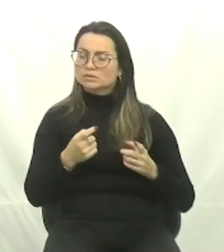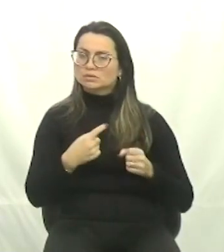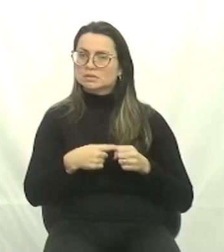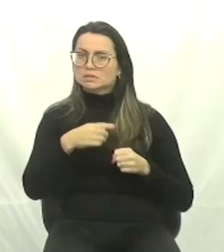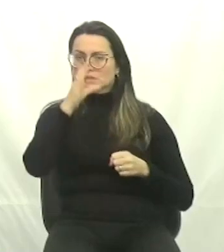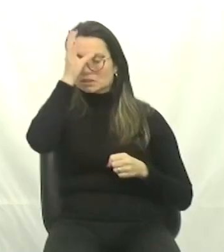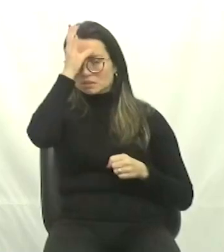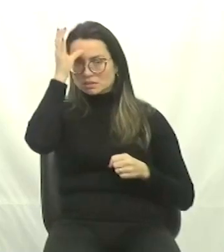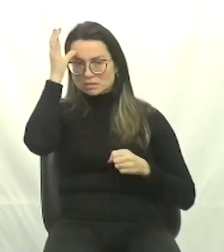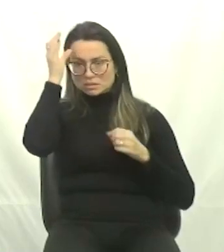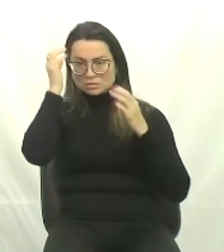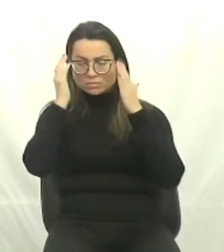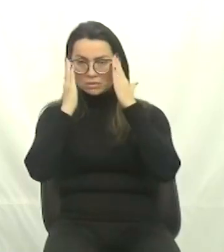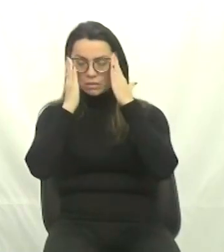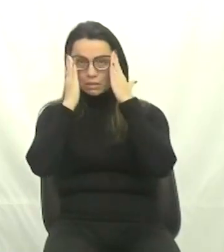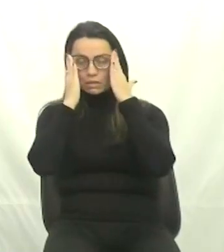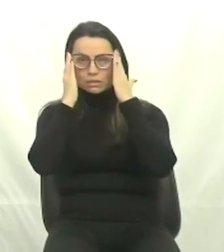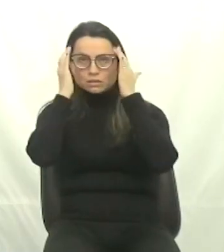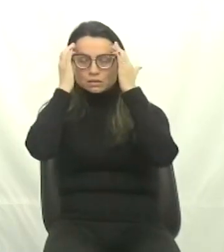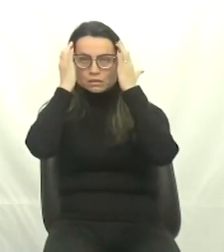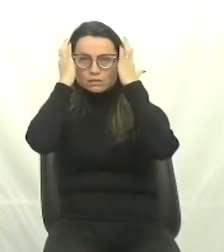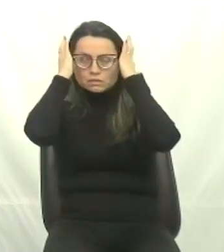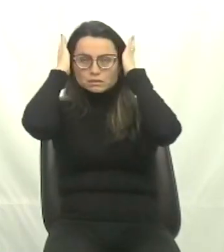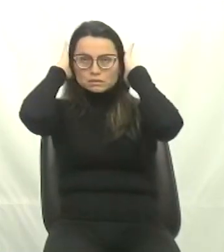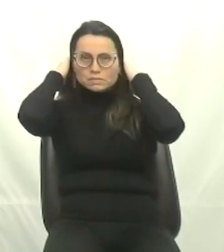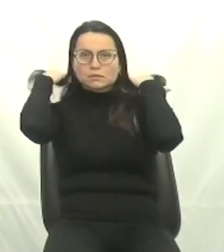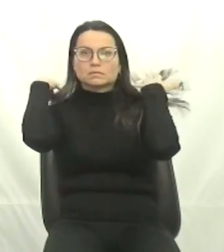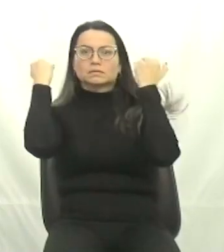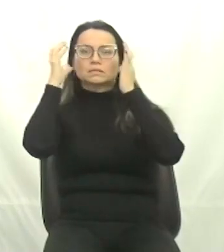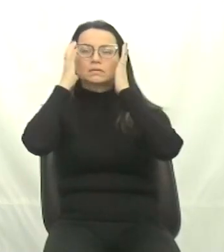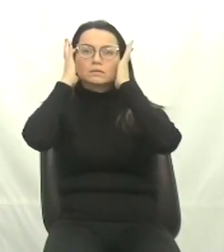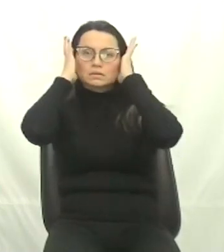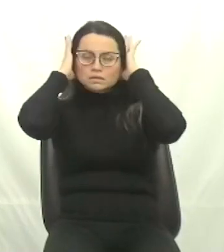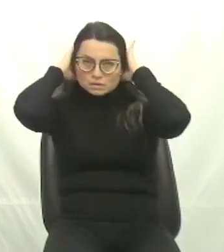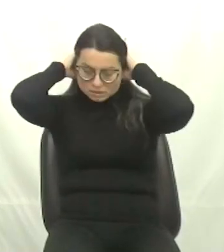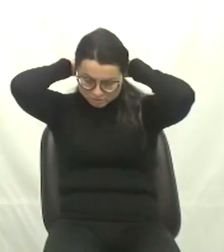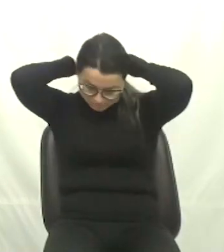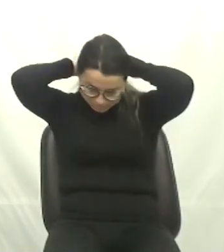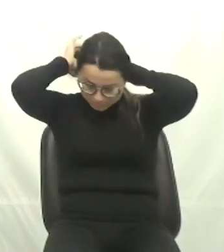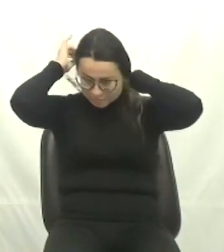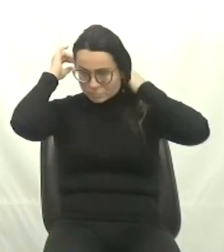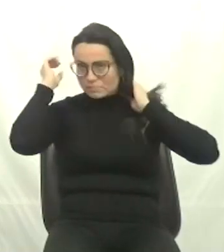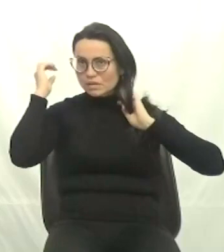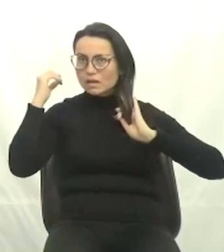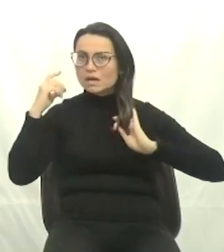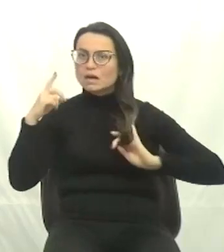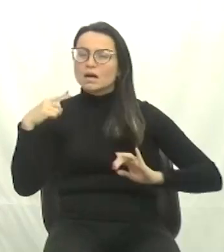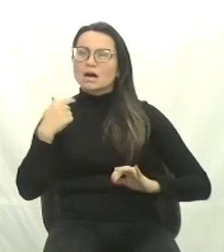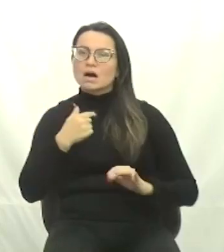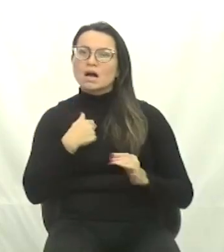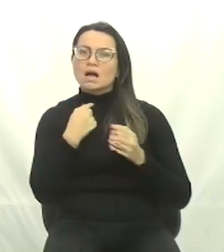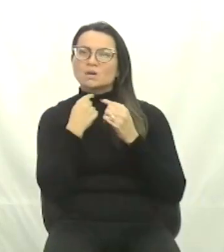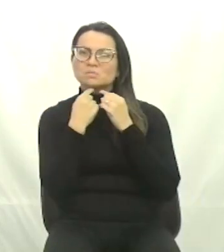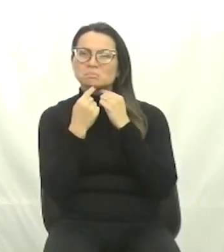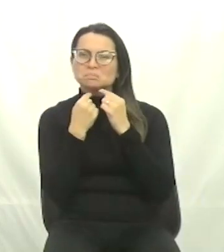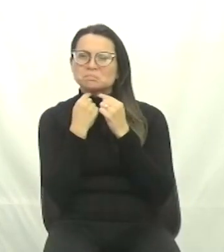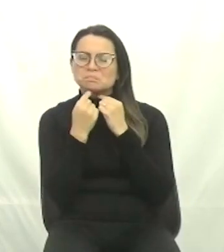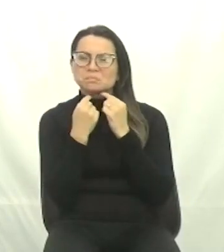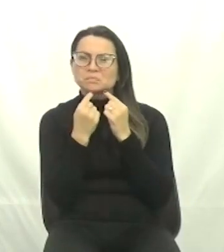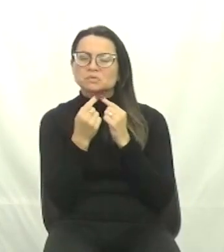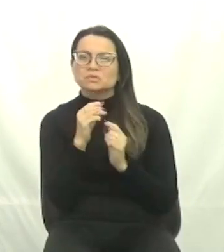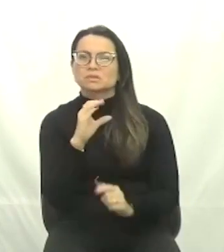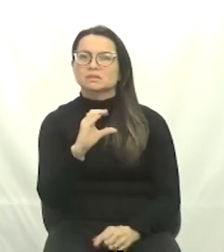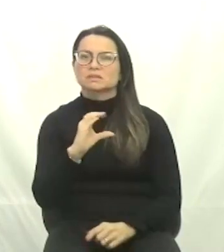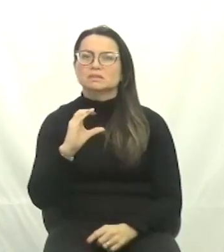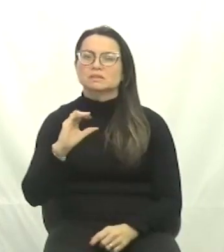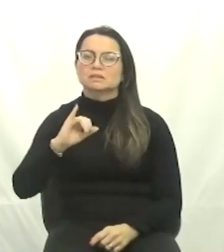Criciúma. E foi vendido isso para a sociedade. A gente aprovou, eu tinha muitas dúvidas, na CCJ eu destaquei várias vezes que